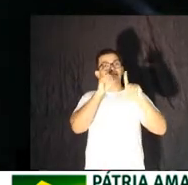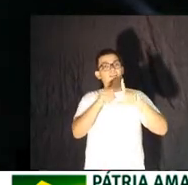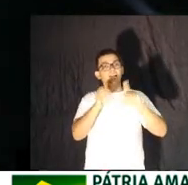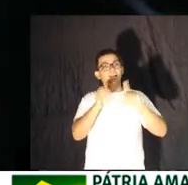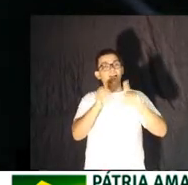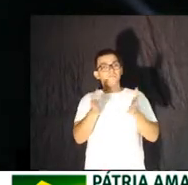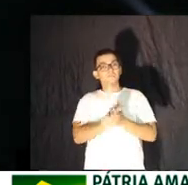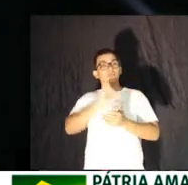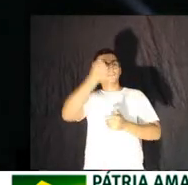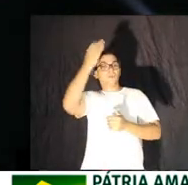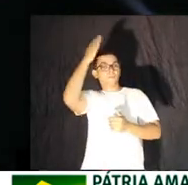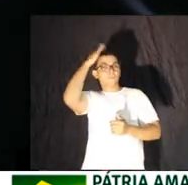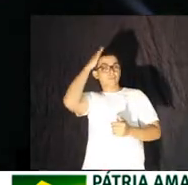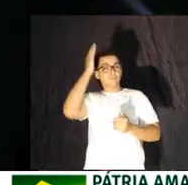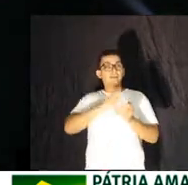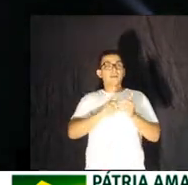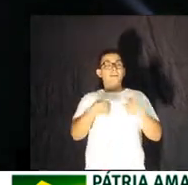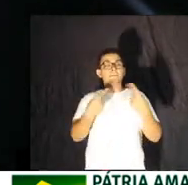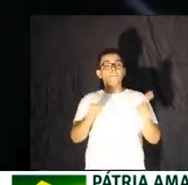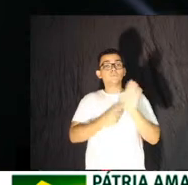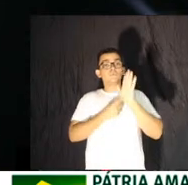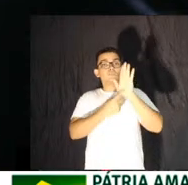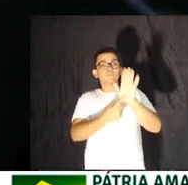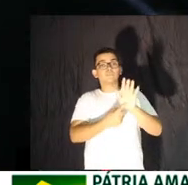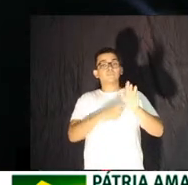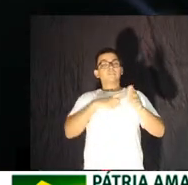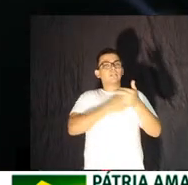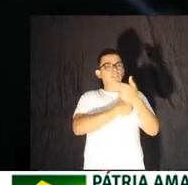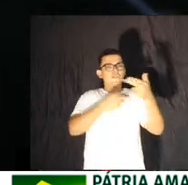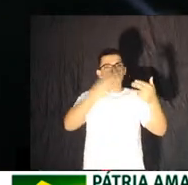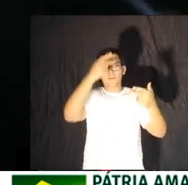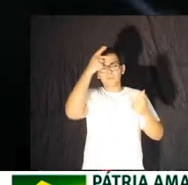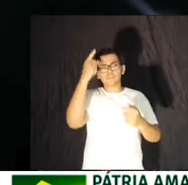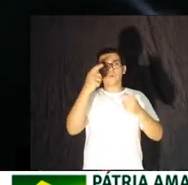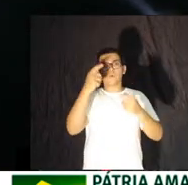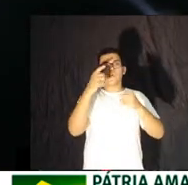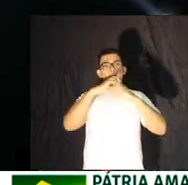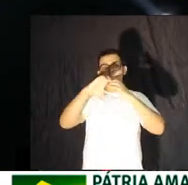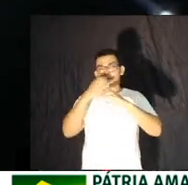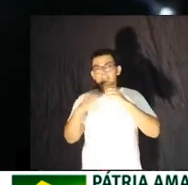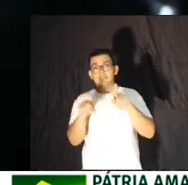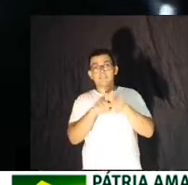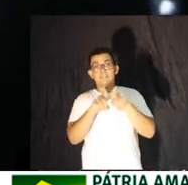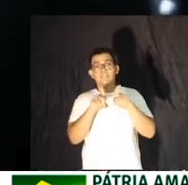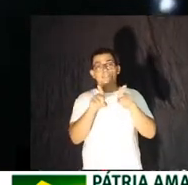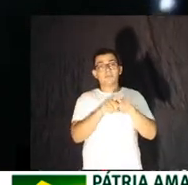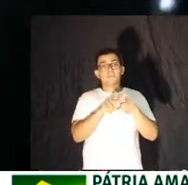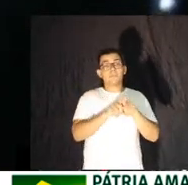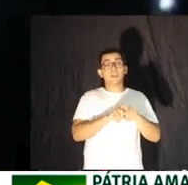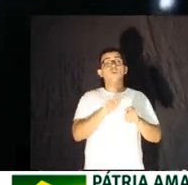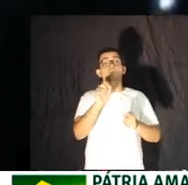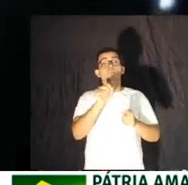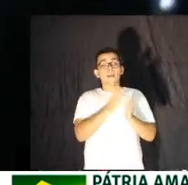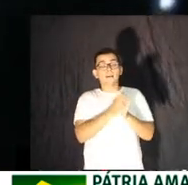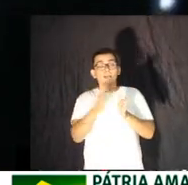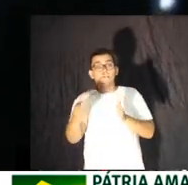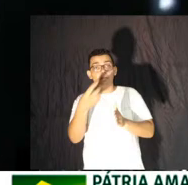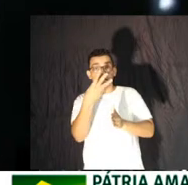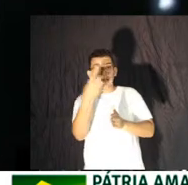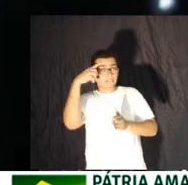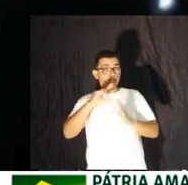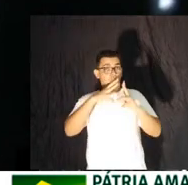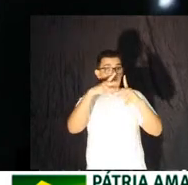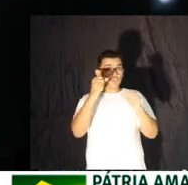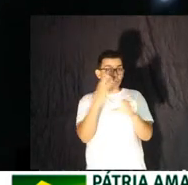O Giparaná Música Mostra. Tem mais cantores ainda para você. Lembrando que são 3 dias, hoje,